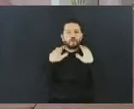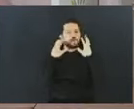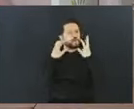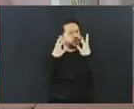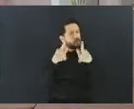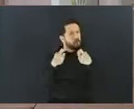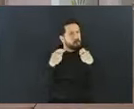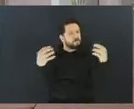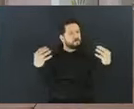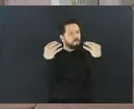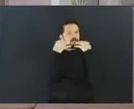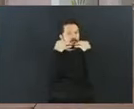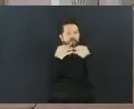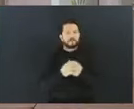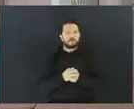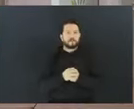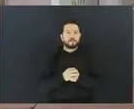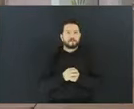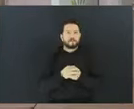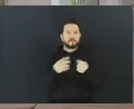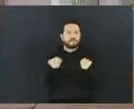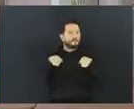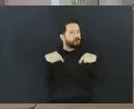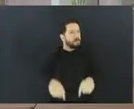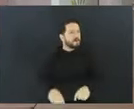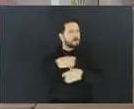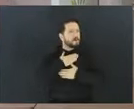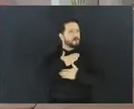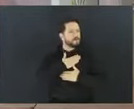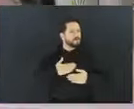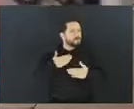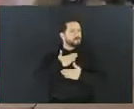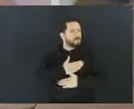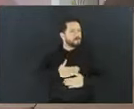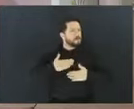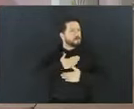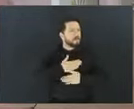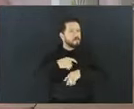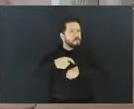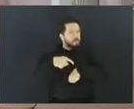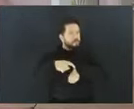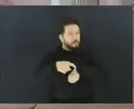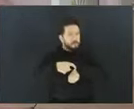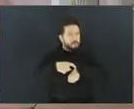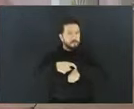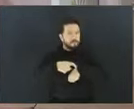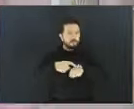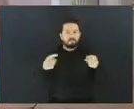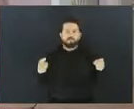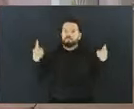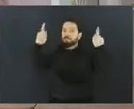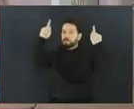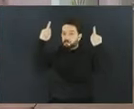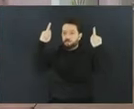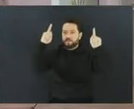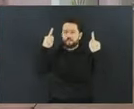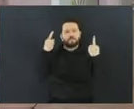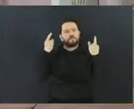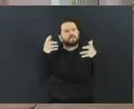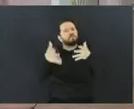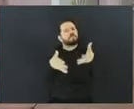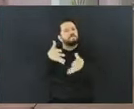de muita satisfação, um momento ímpar em que nós poderemos falar por alguns minutos sobre a